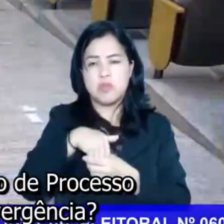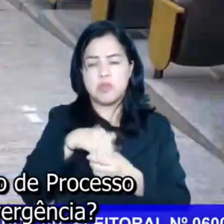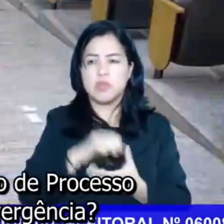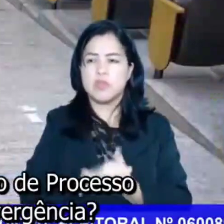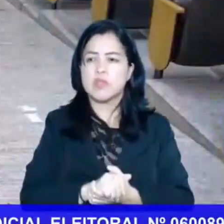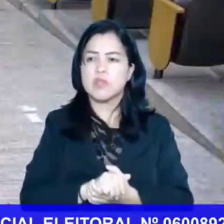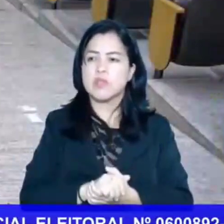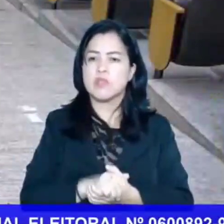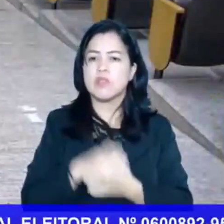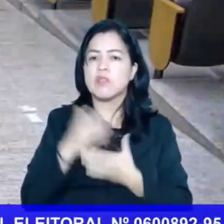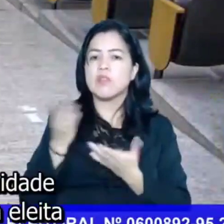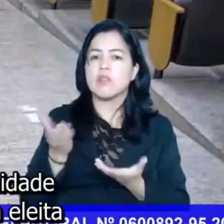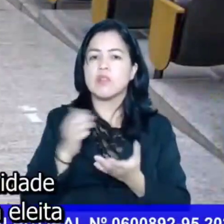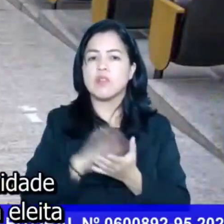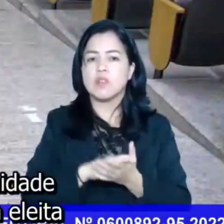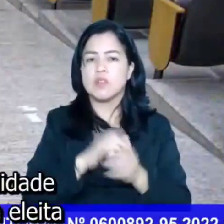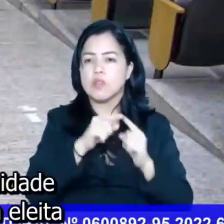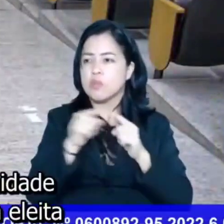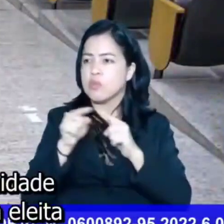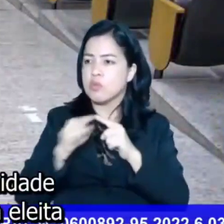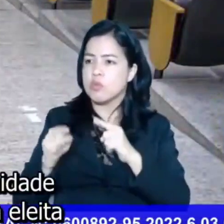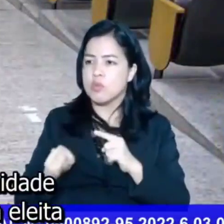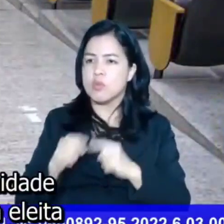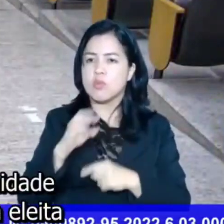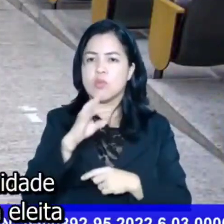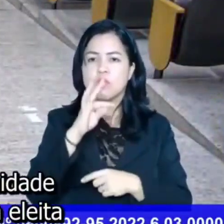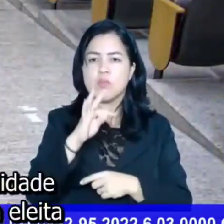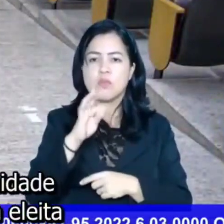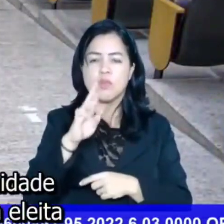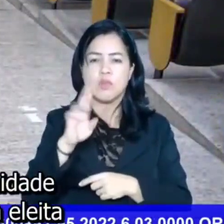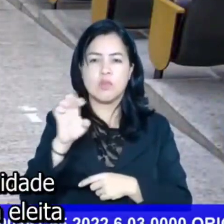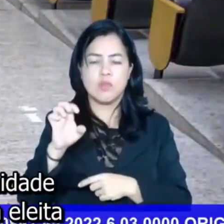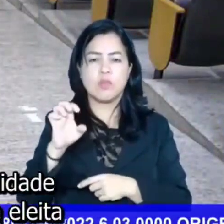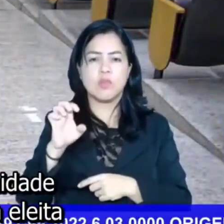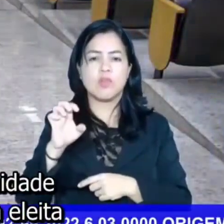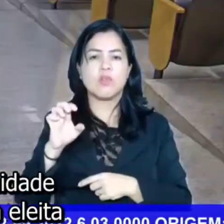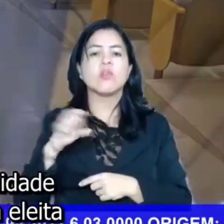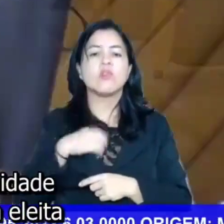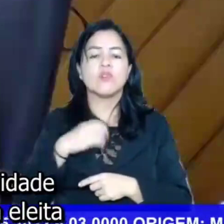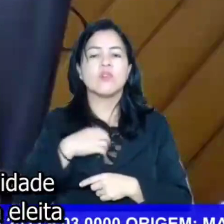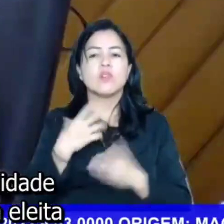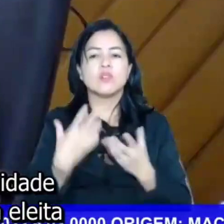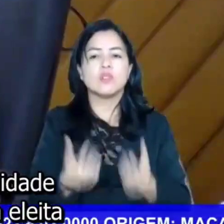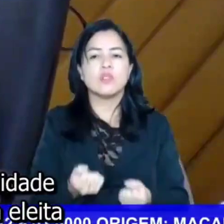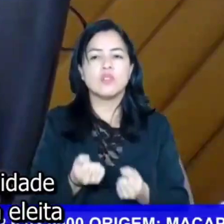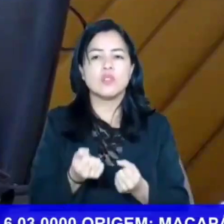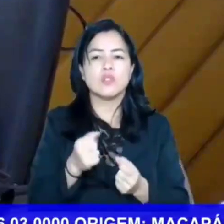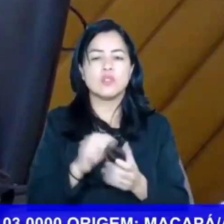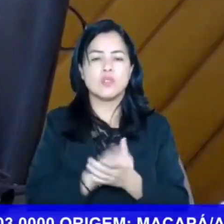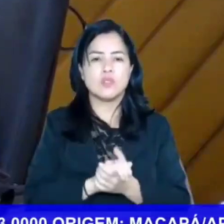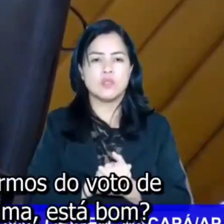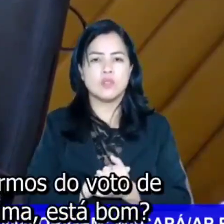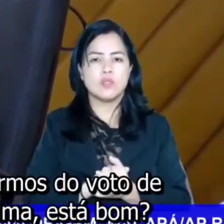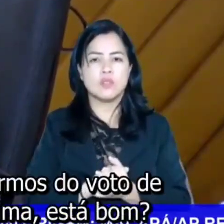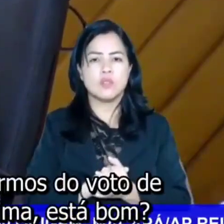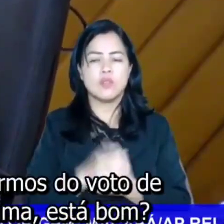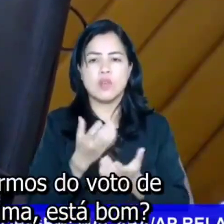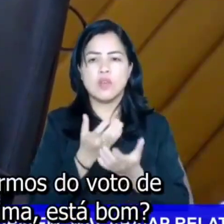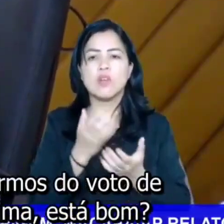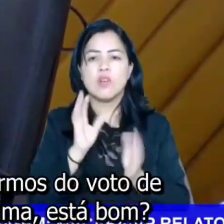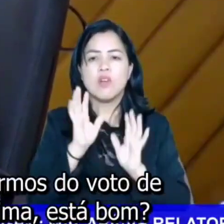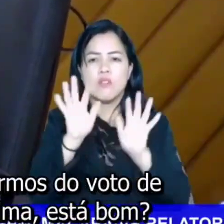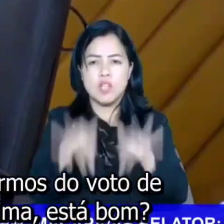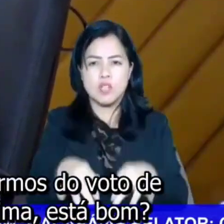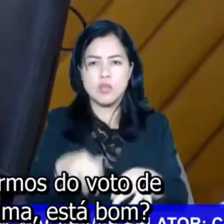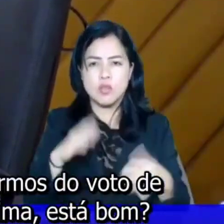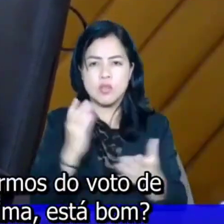Perfeito. Imagem ampla do plenário. Não havendo, o TRE da Amapá, por unanimidade, acolheu a preliminar. Foco no desembargador João Lages. Extinguiu o